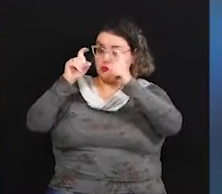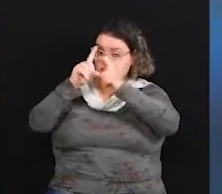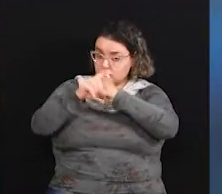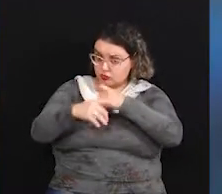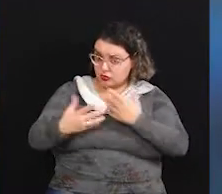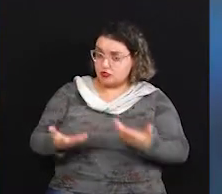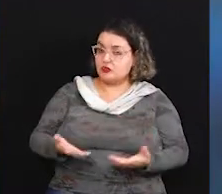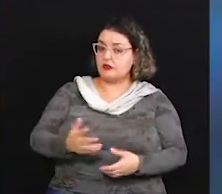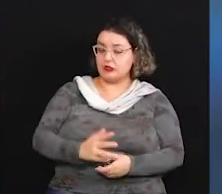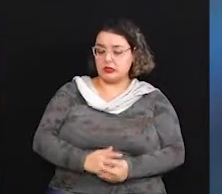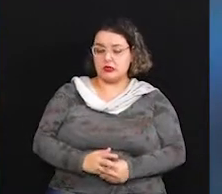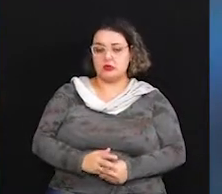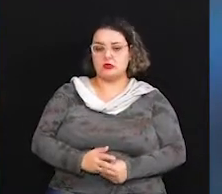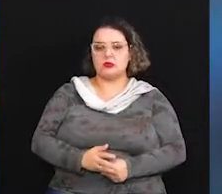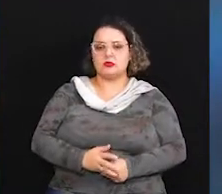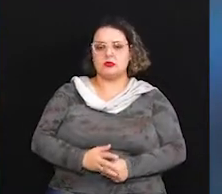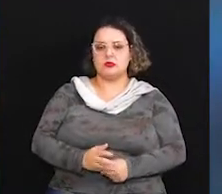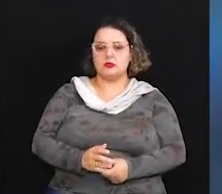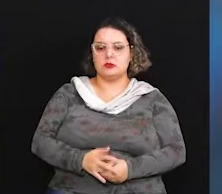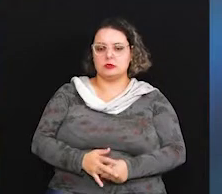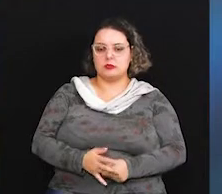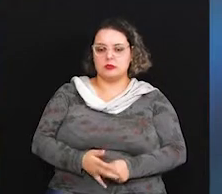desafiador, porque